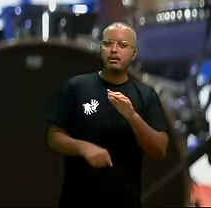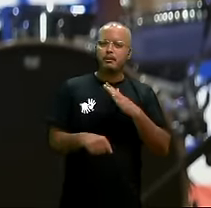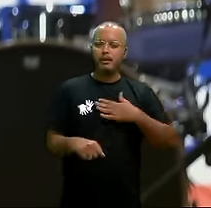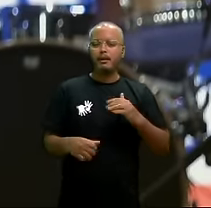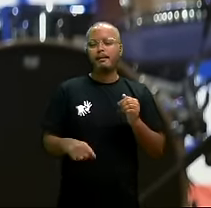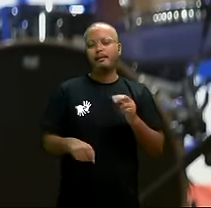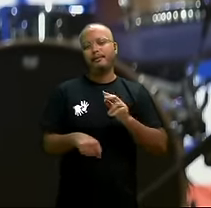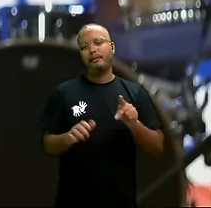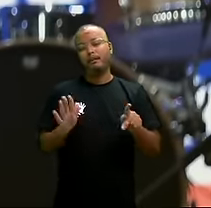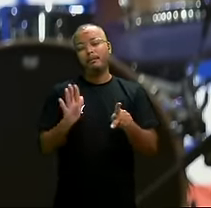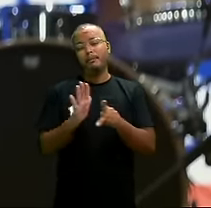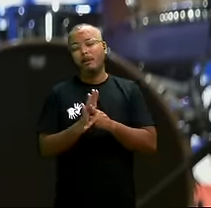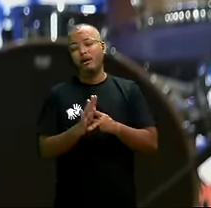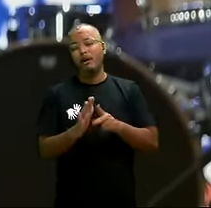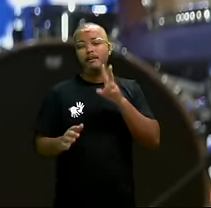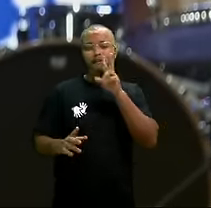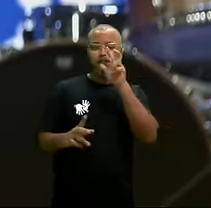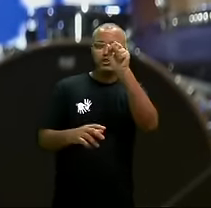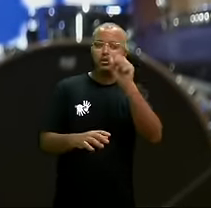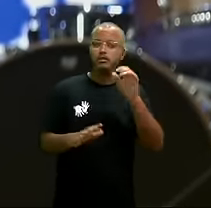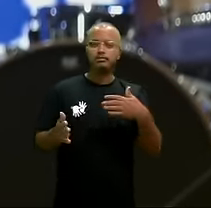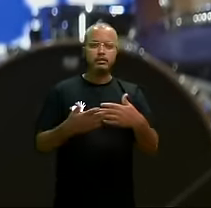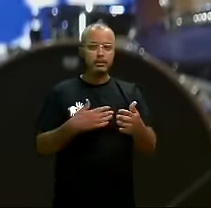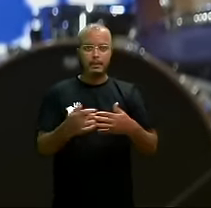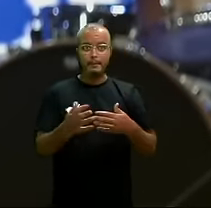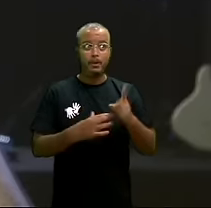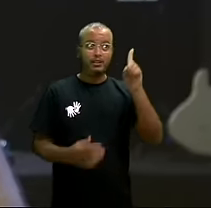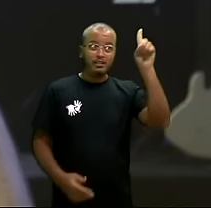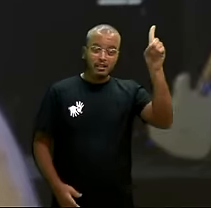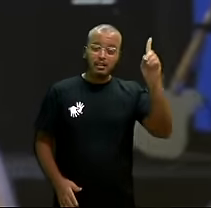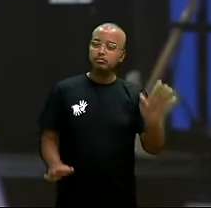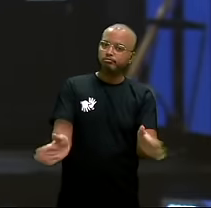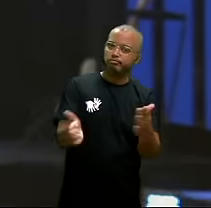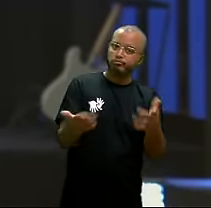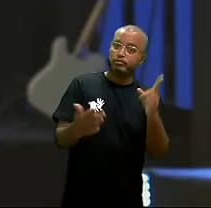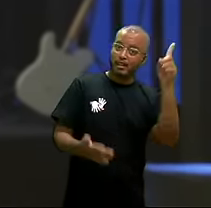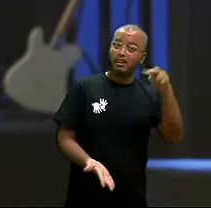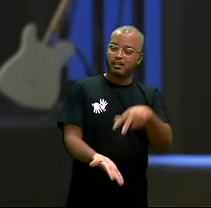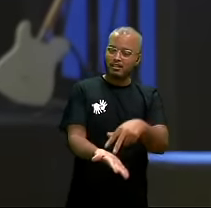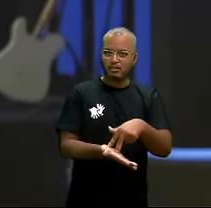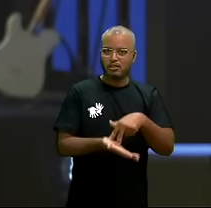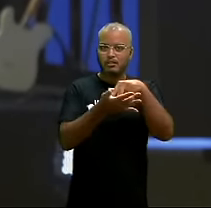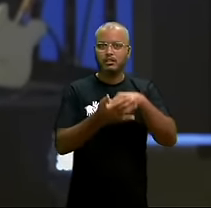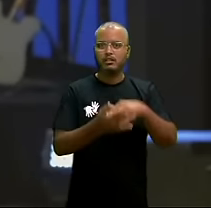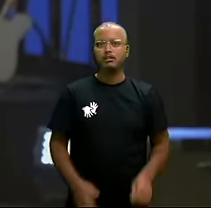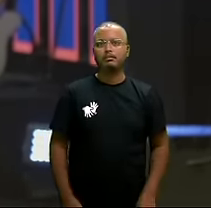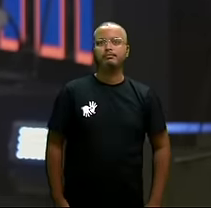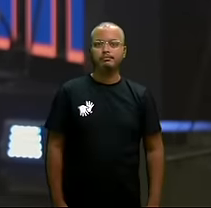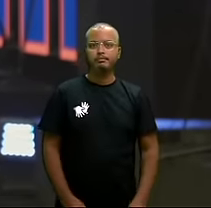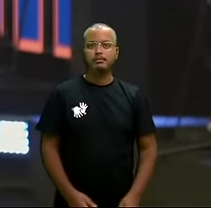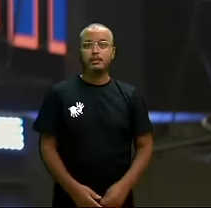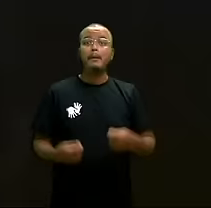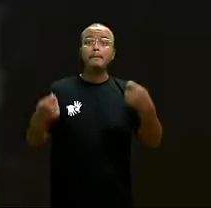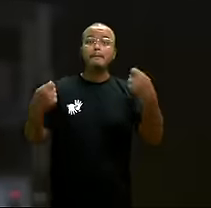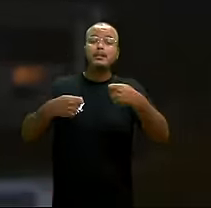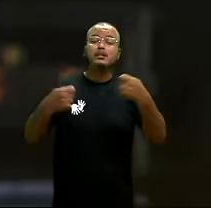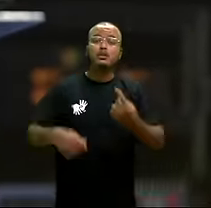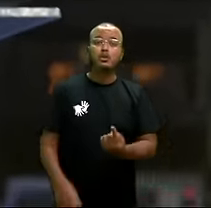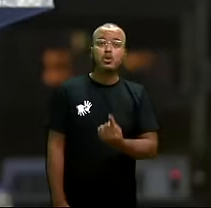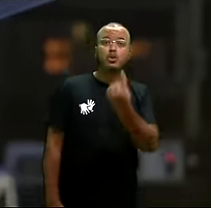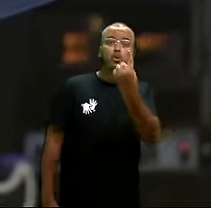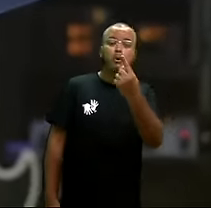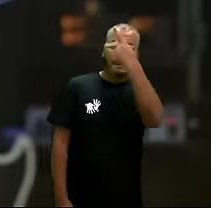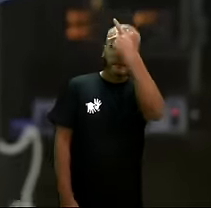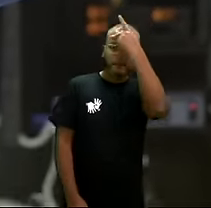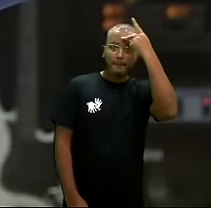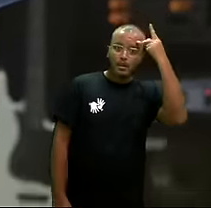Aí Deus disse assim, olha, abre a tua boca, quem vai te capacitar sou eu, quem vai te encher sou eu, quem vai te levantar sou eu. Eu só preciso de um homem capaz, eu